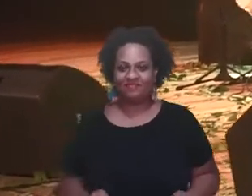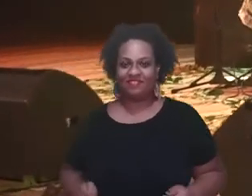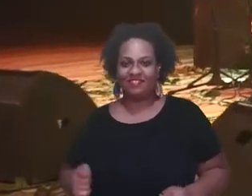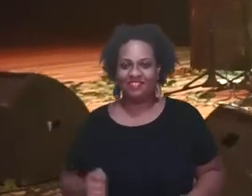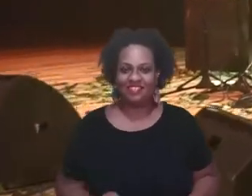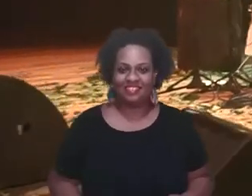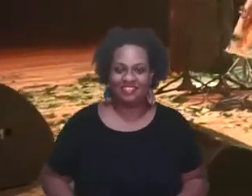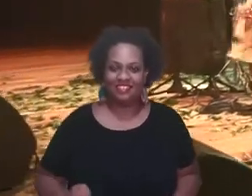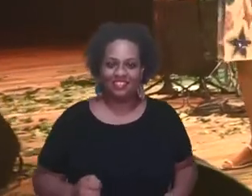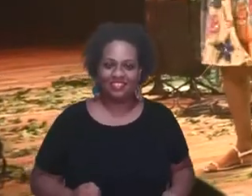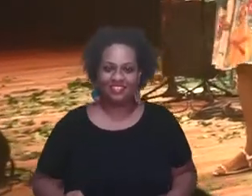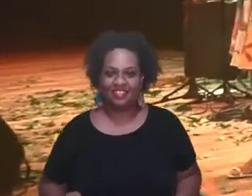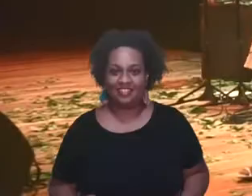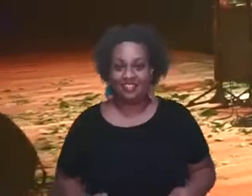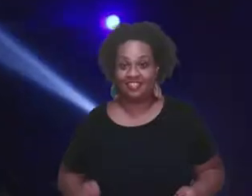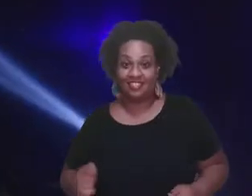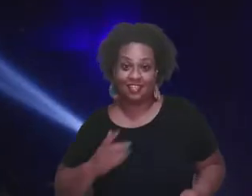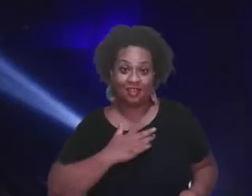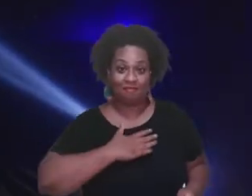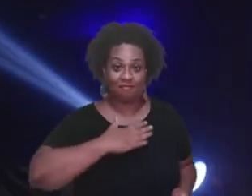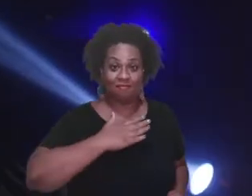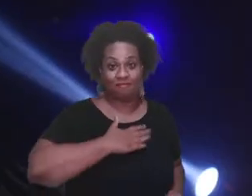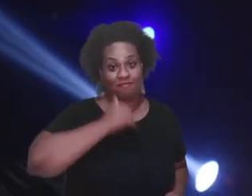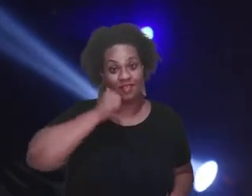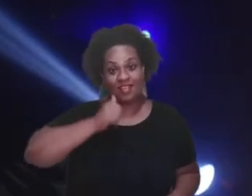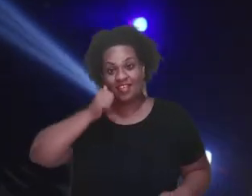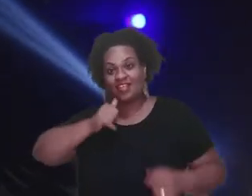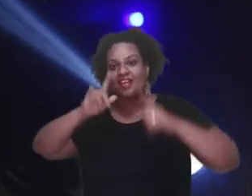oi minha amada obrigada